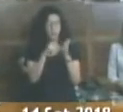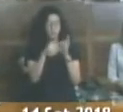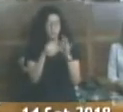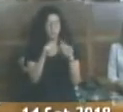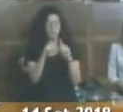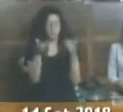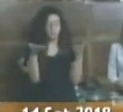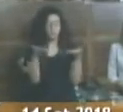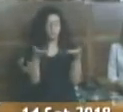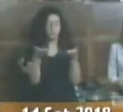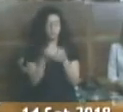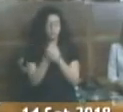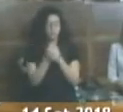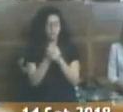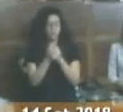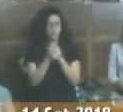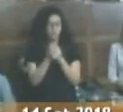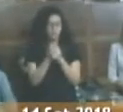hoje,